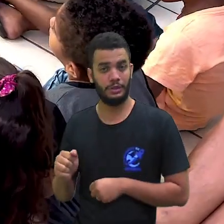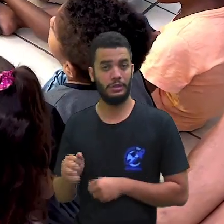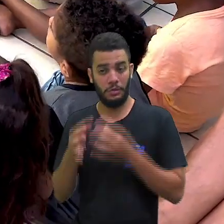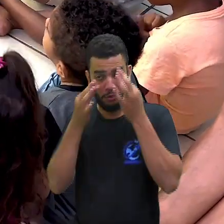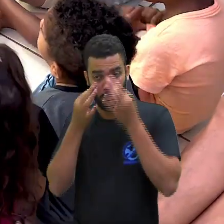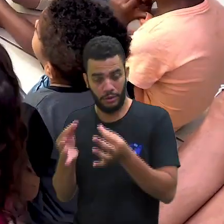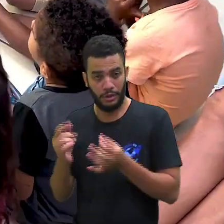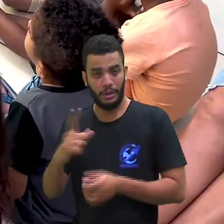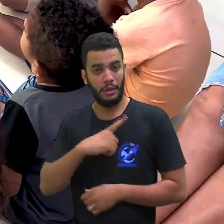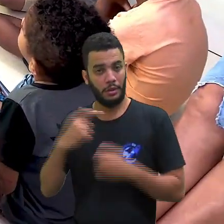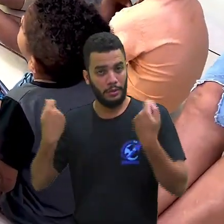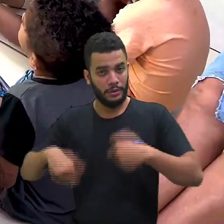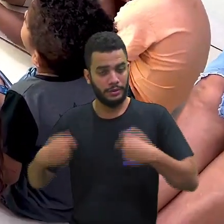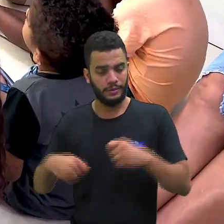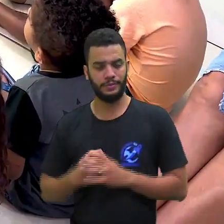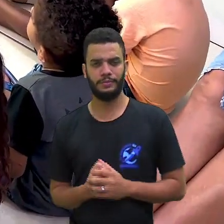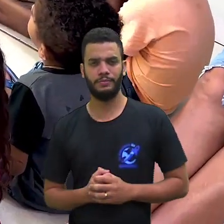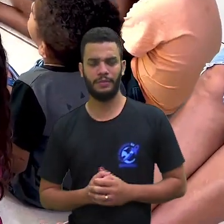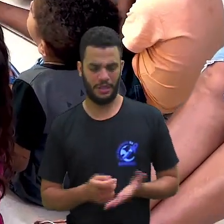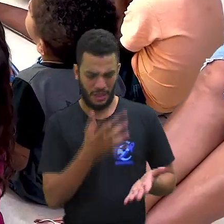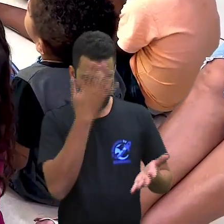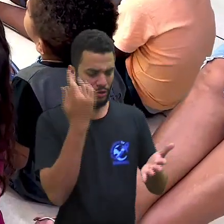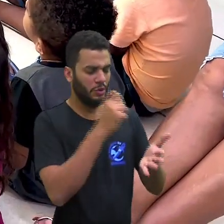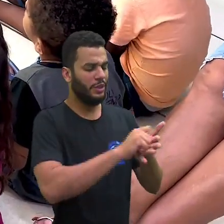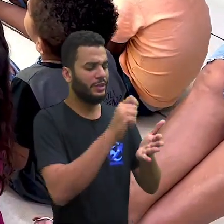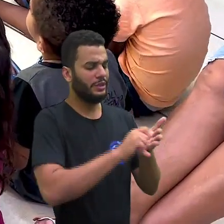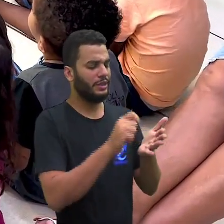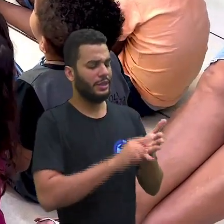quem escreveu essa história?